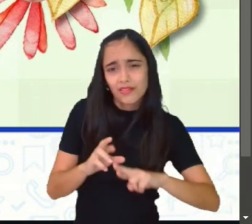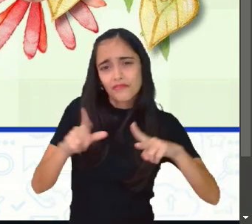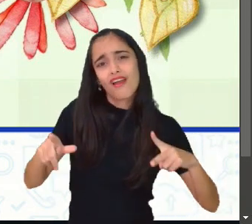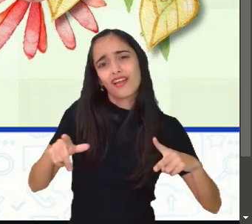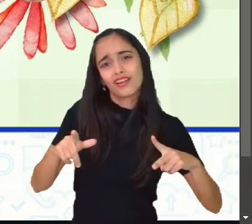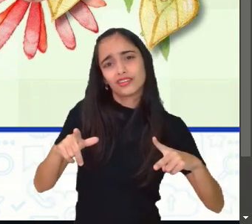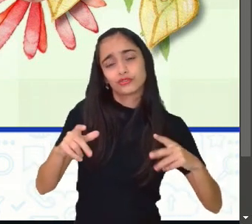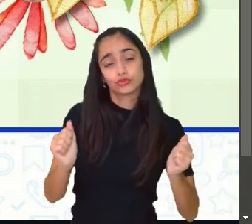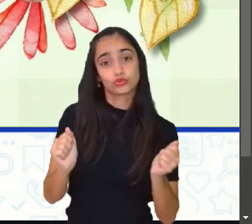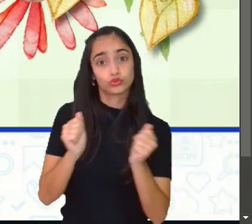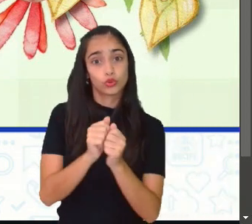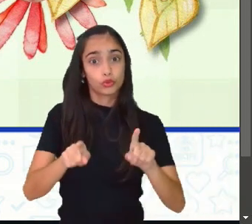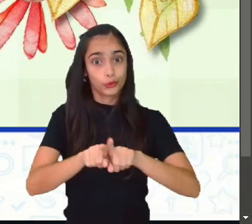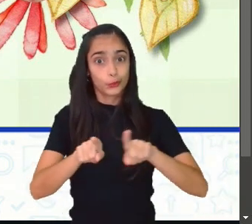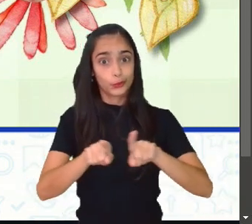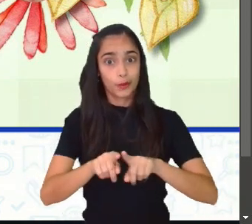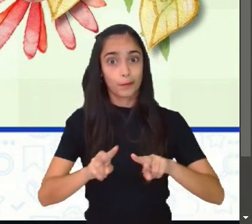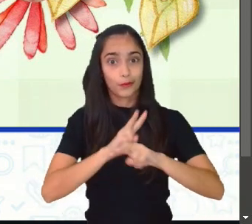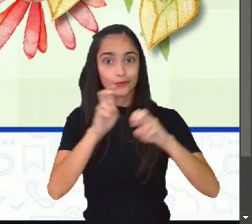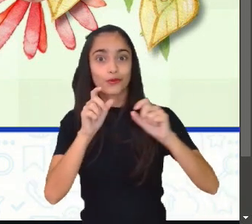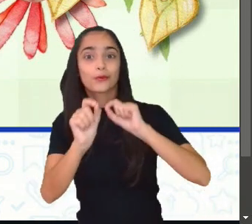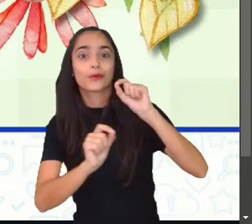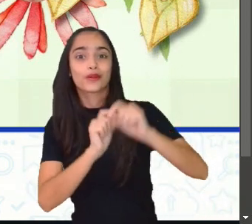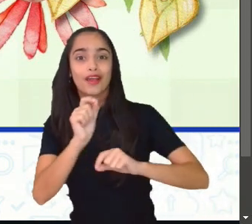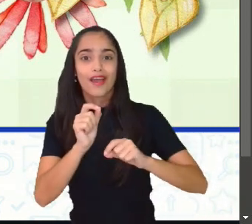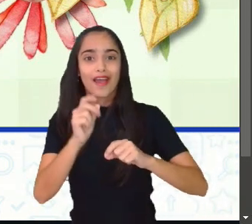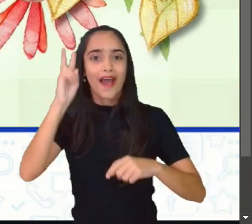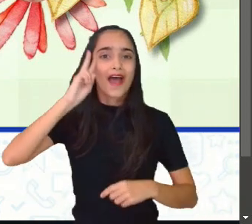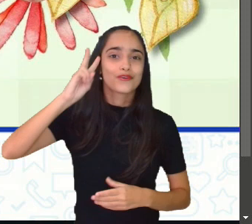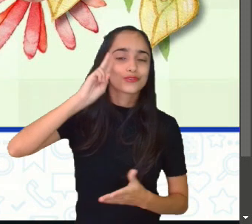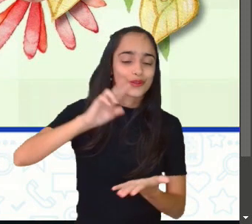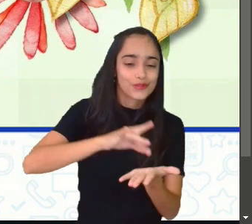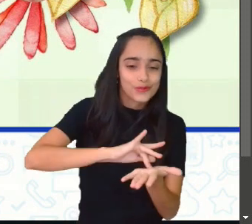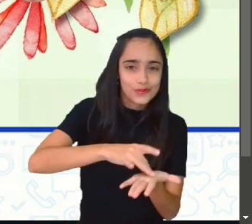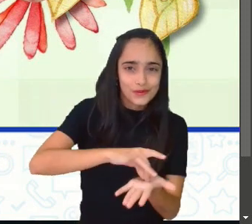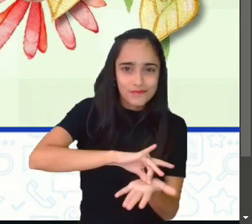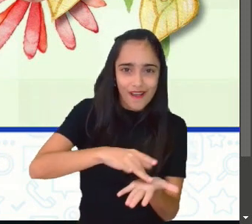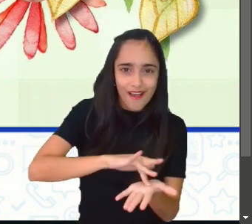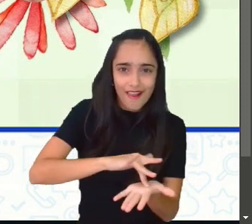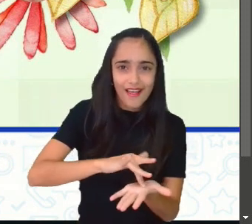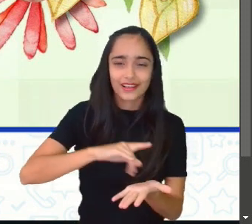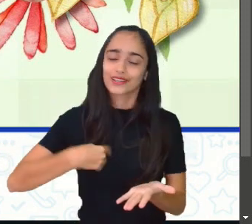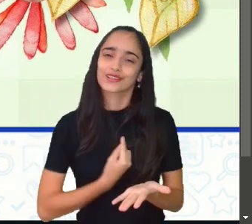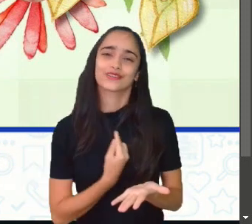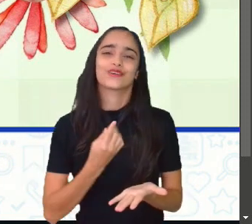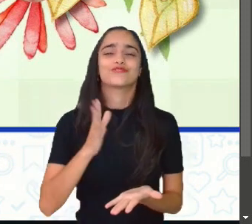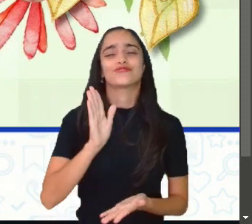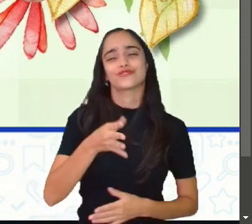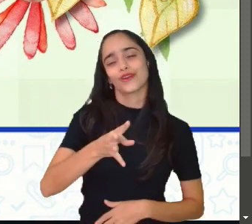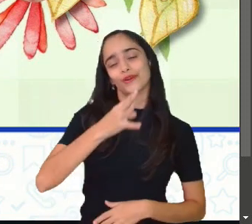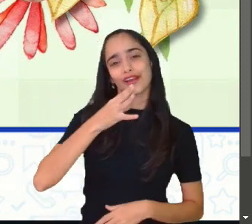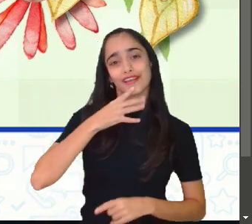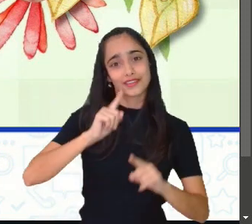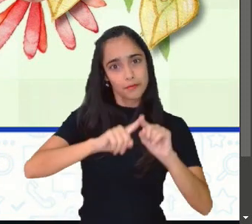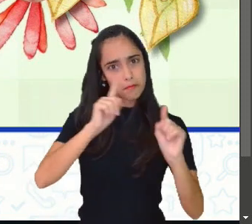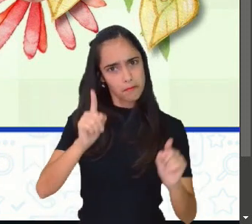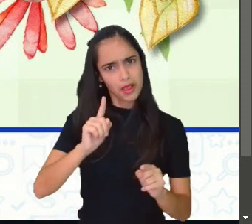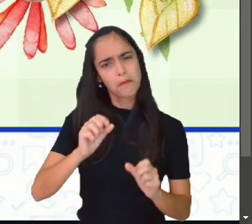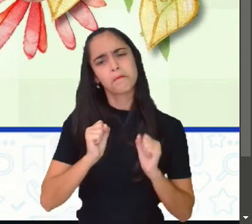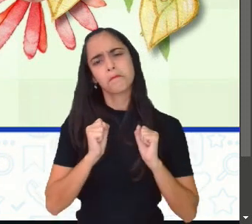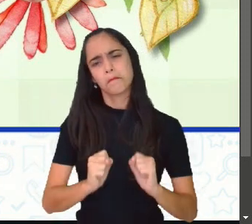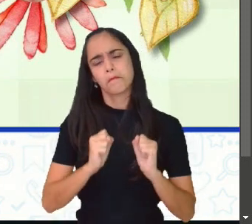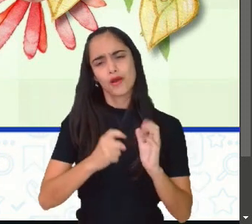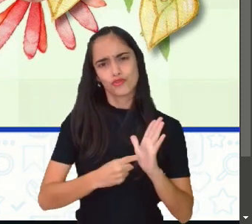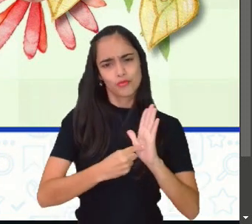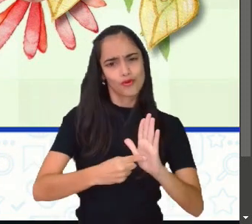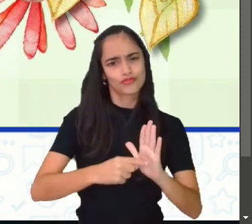dos Cisnes, né? Que é aquela história de balé maravilhosa que a gente já conhece, mas que eu posso trazer em algum outro momento também, porque